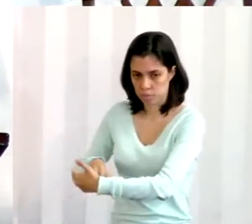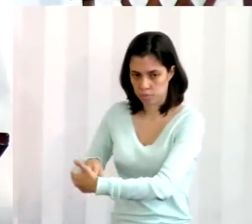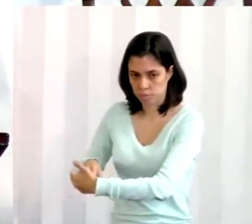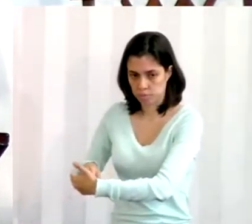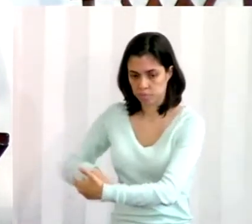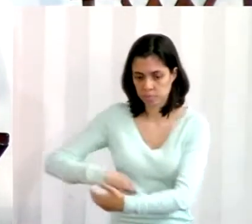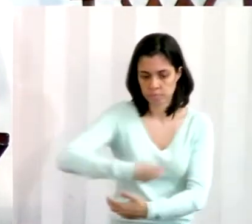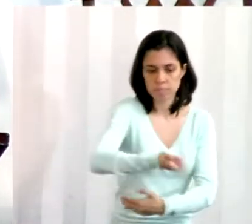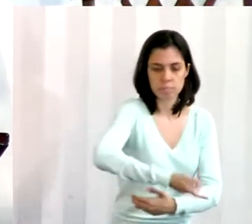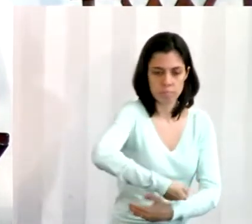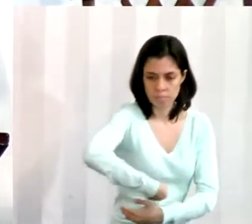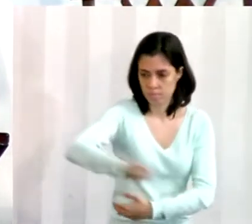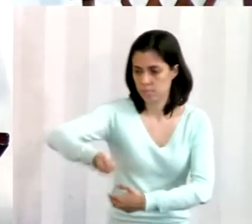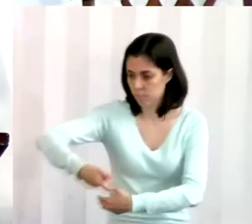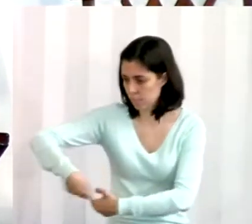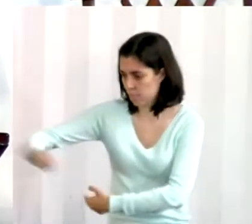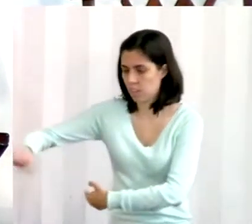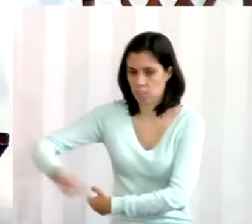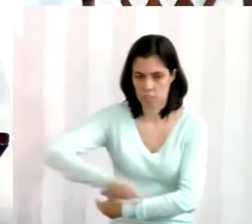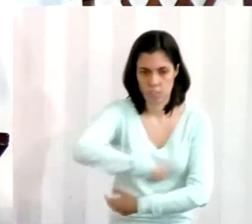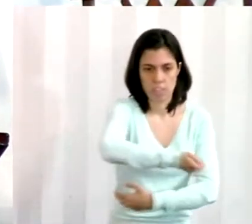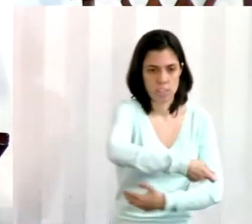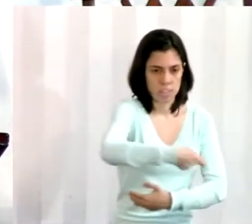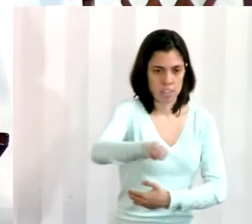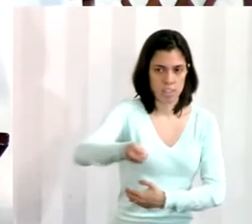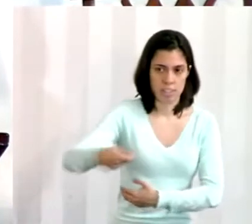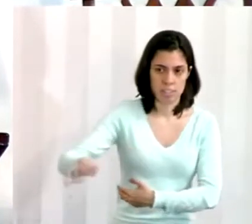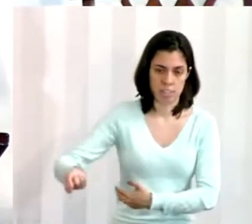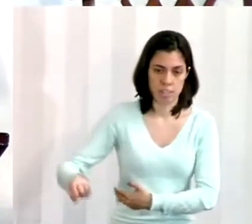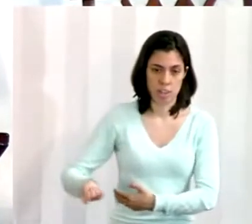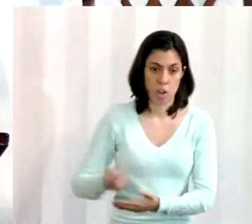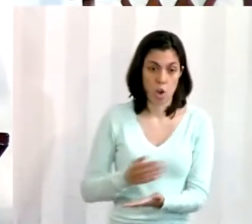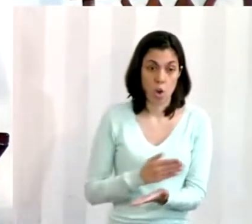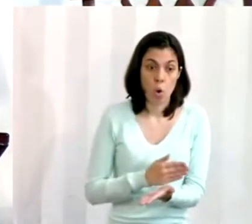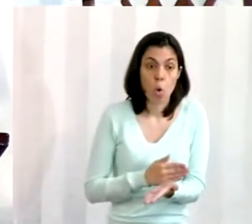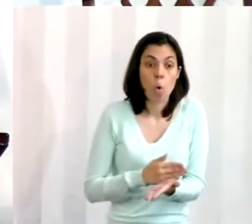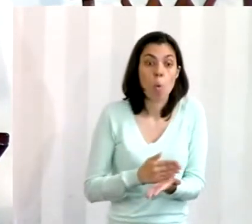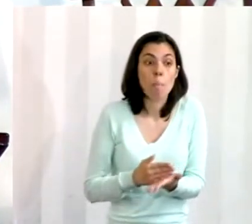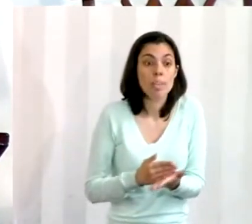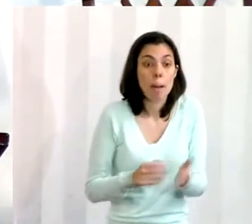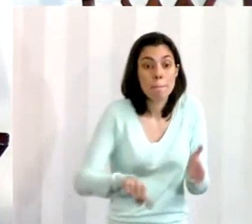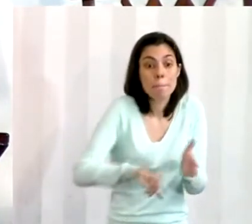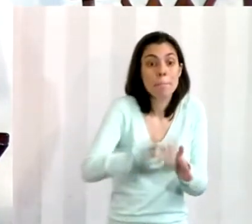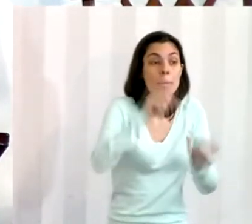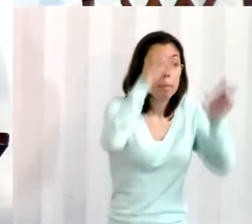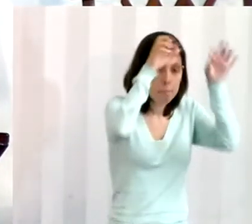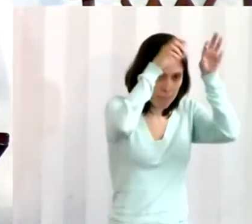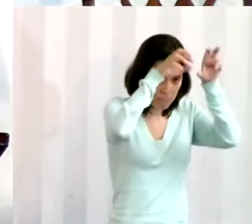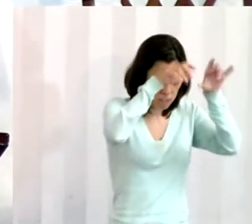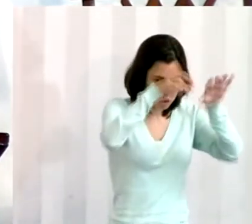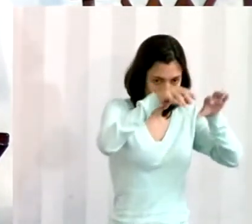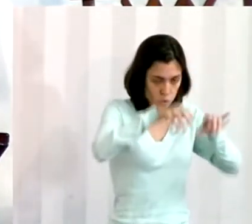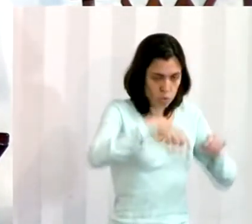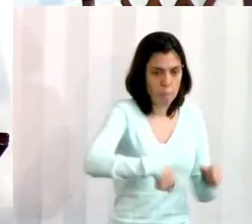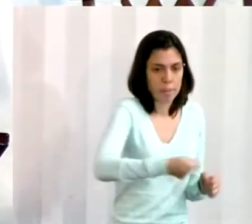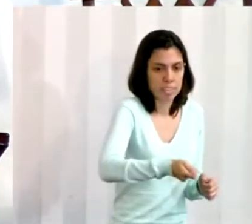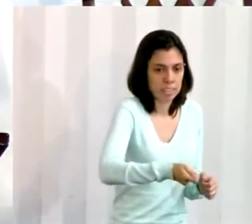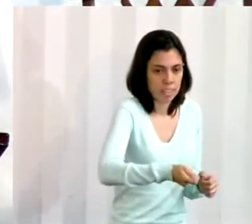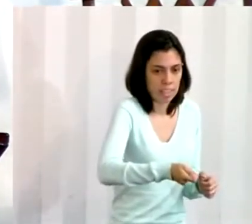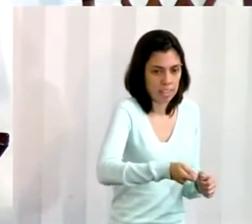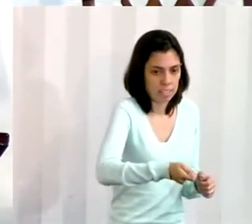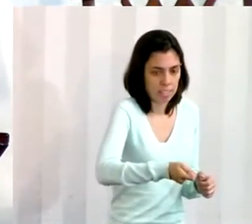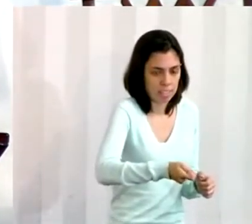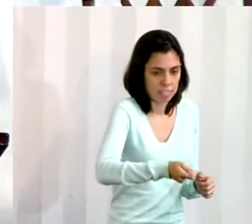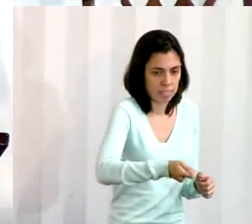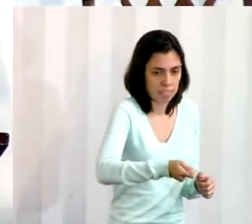período da chuva temporã. Mas ele sabia que viria neve depois. A semente estaria embaixo da terra. Mas quando a